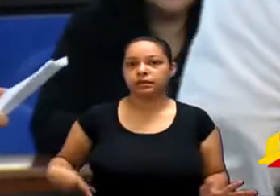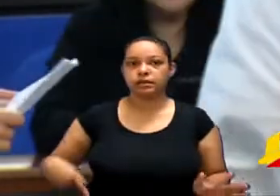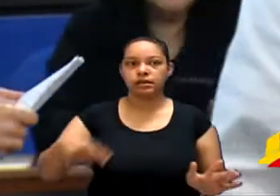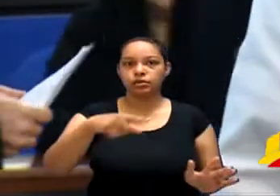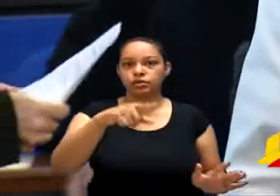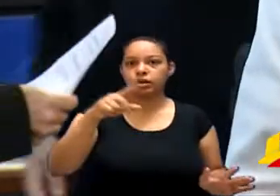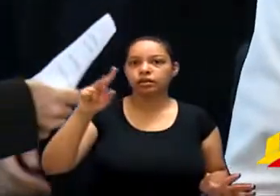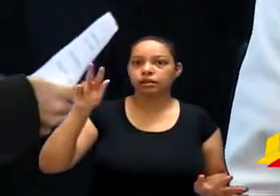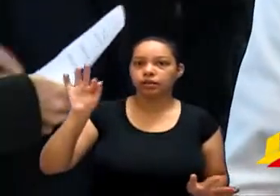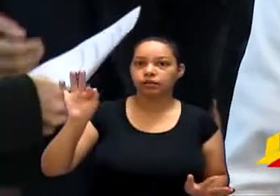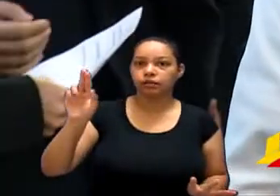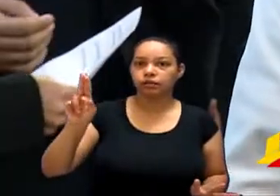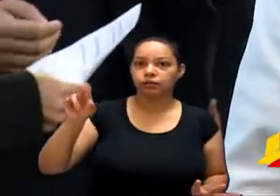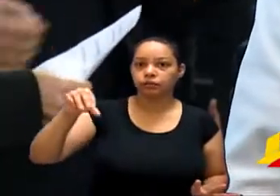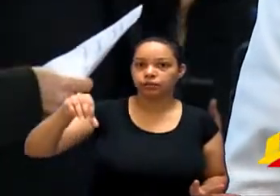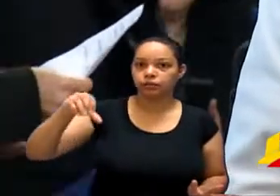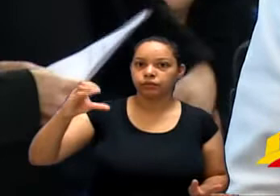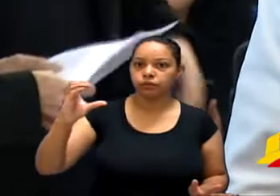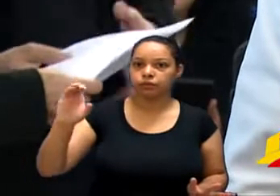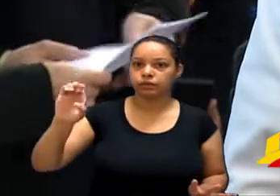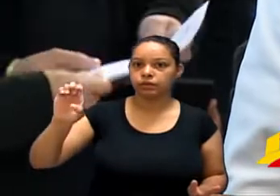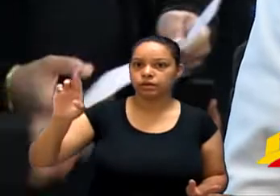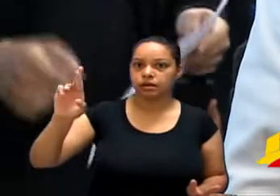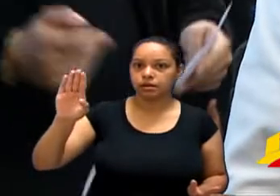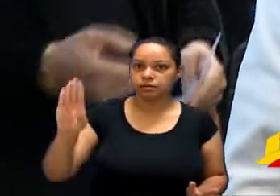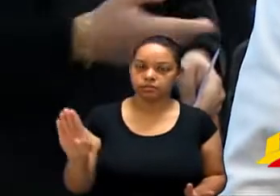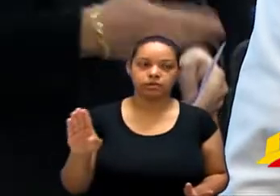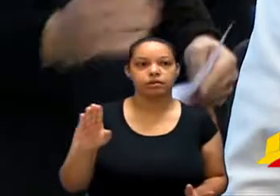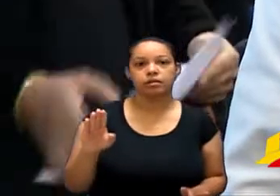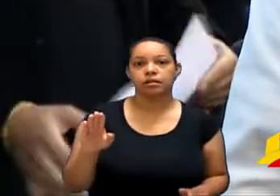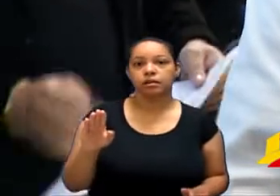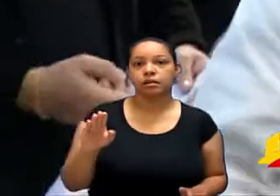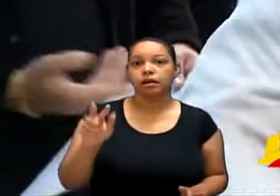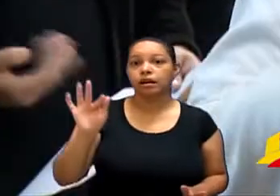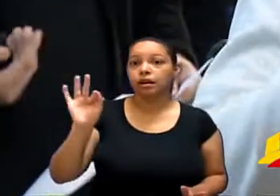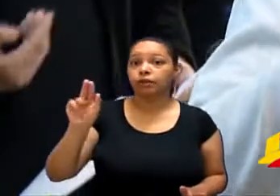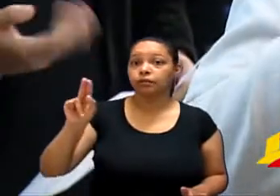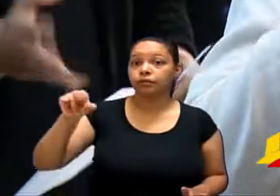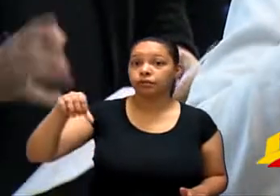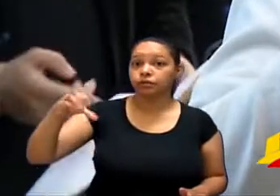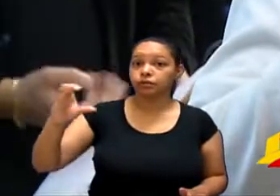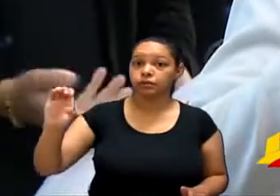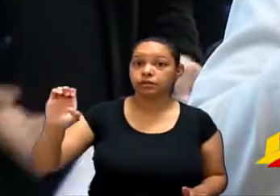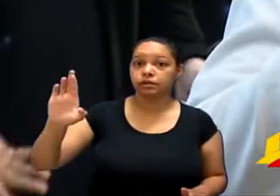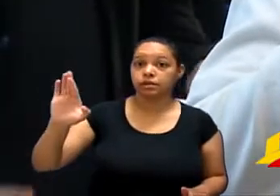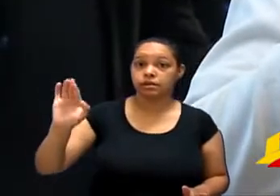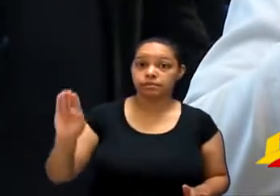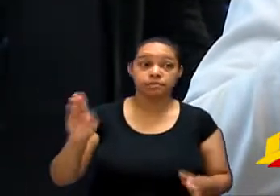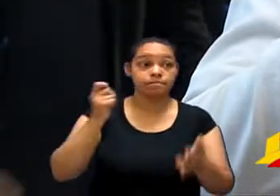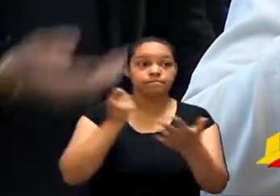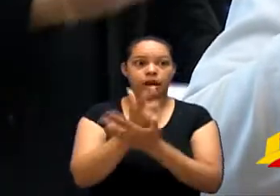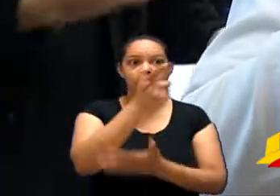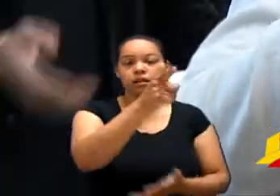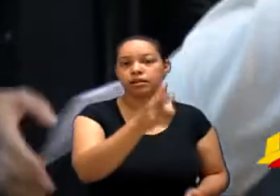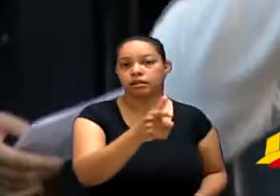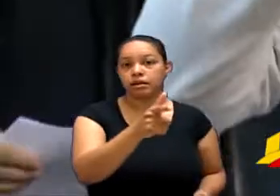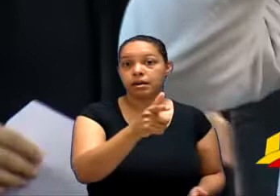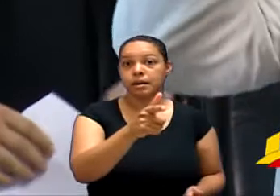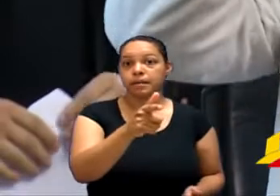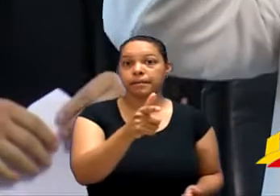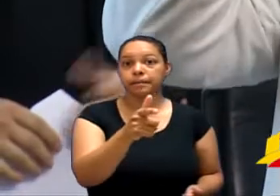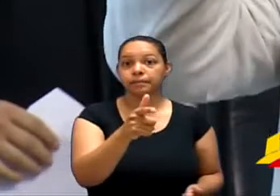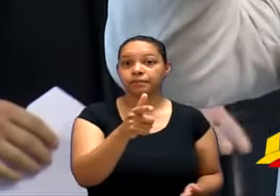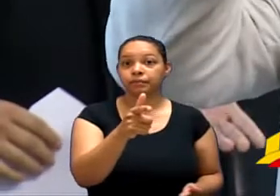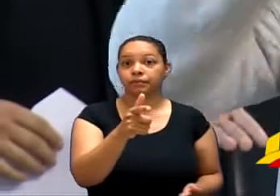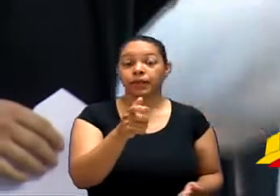funserv é de que a funserv paga é a que mais paga o